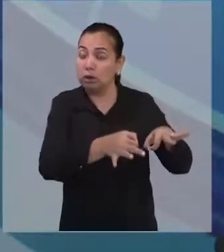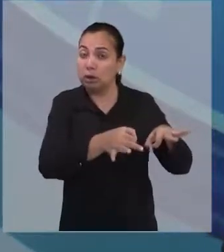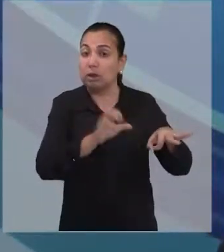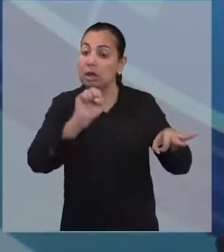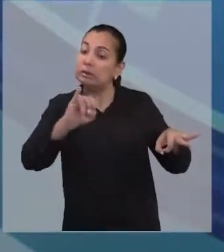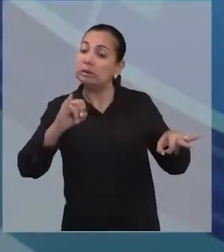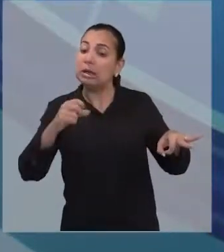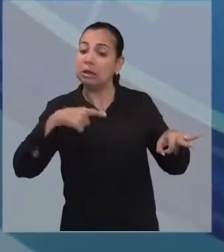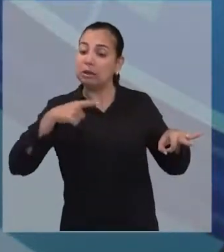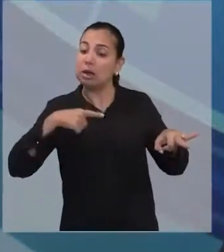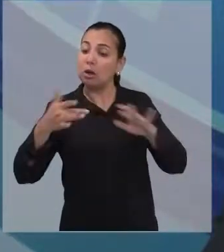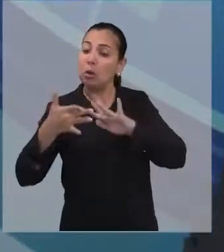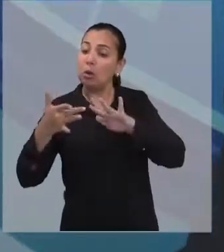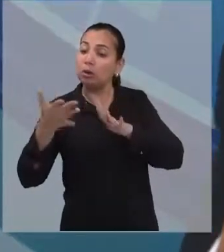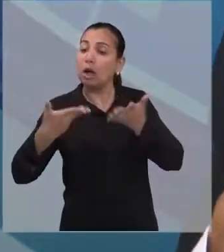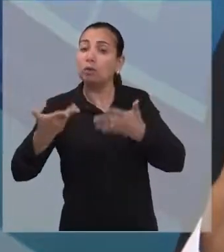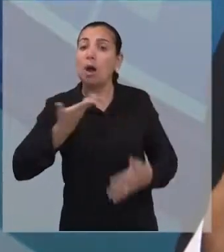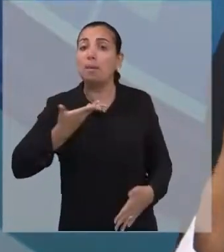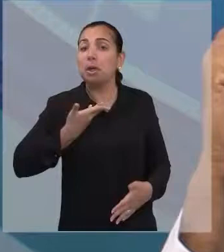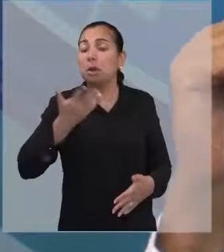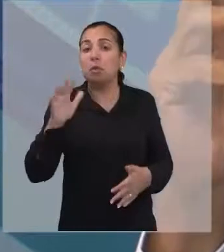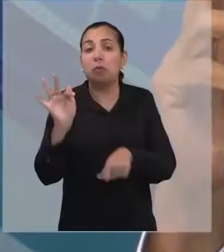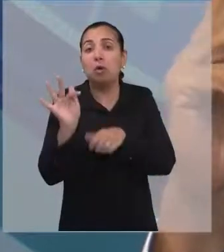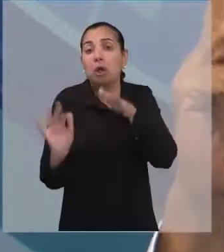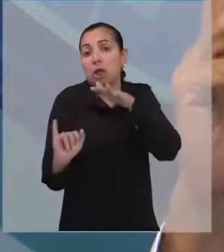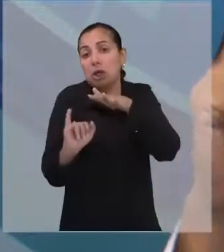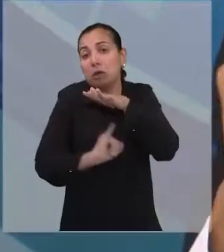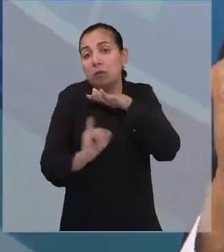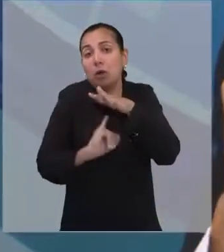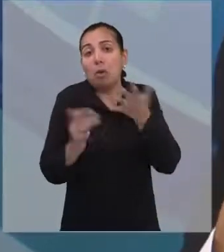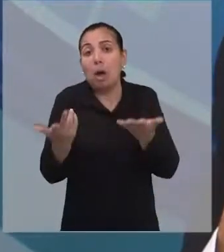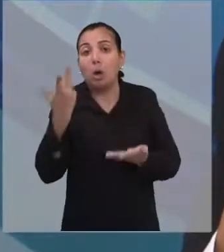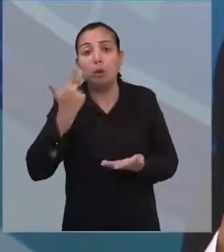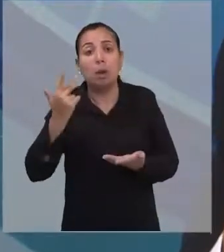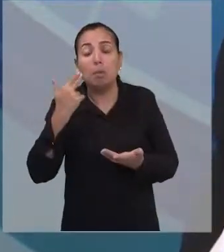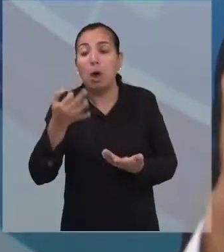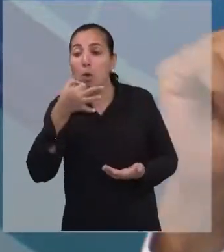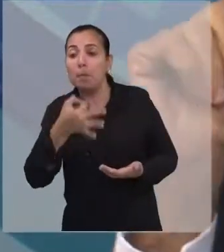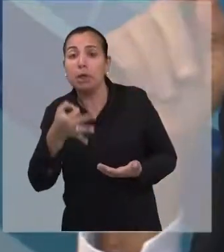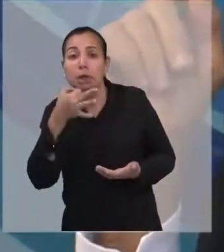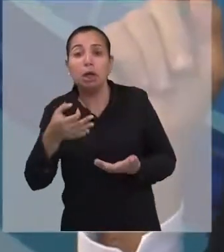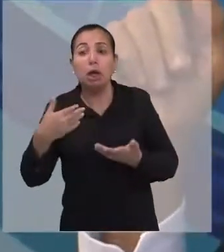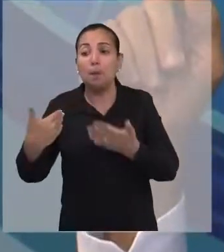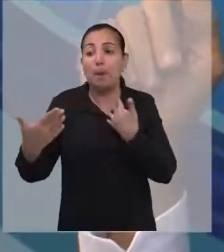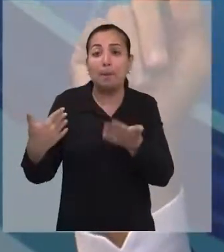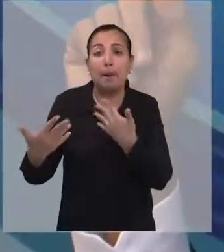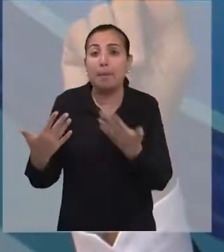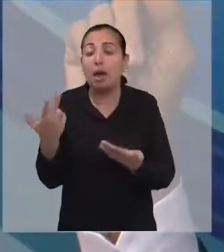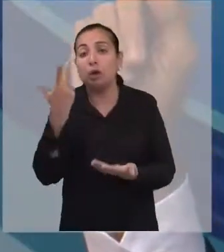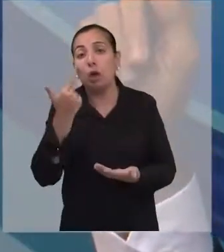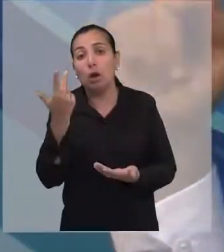recursos impetrados contra a decisão do juiz. E com relação a